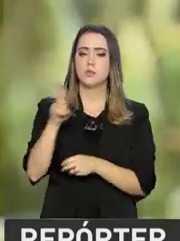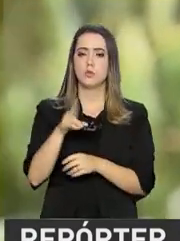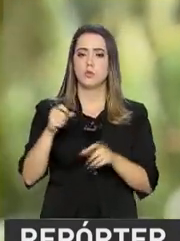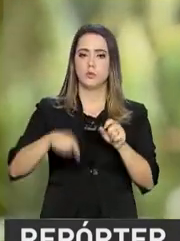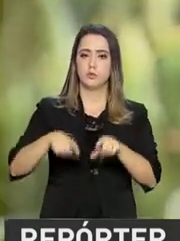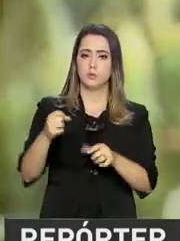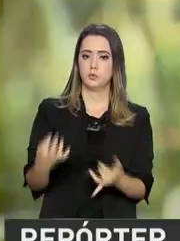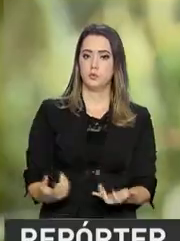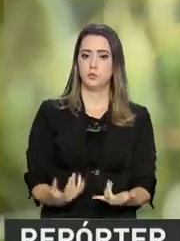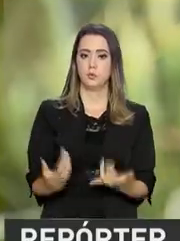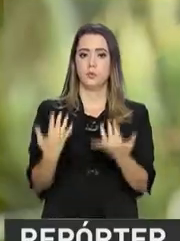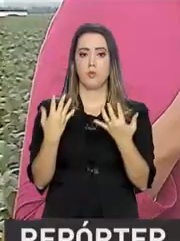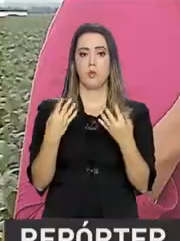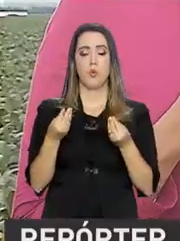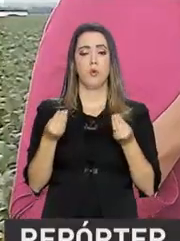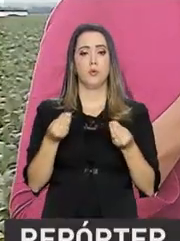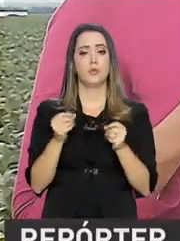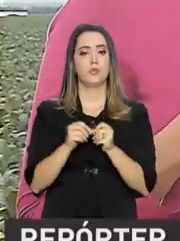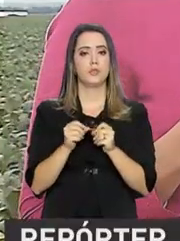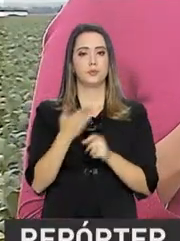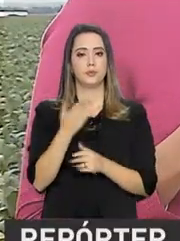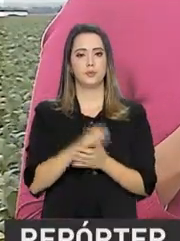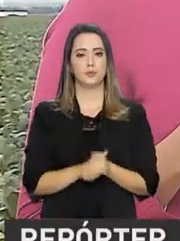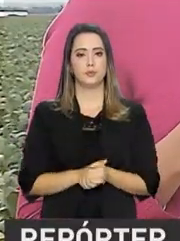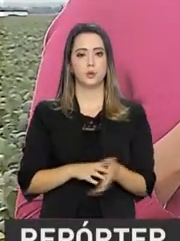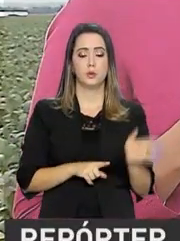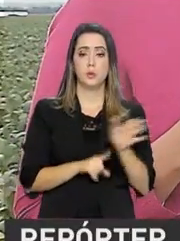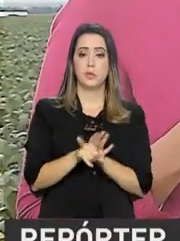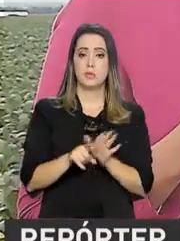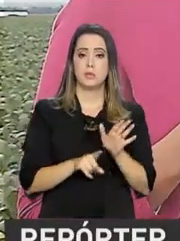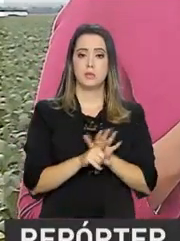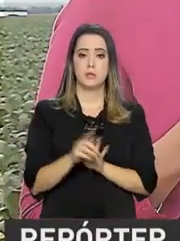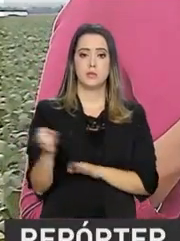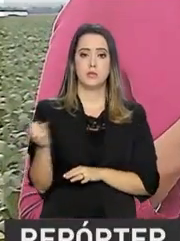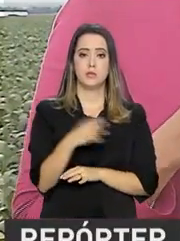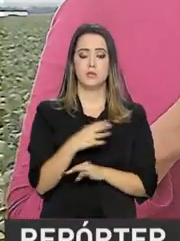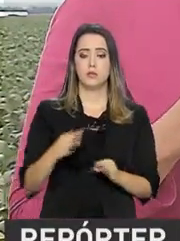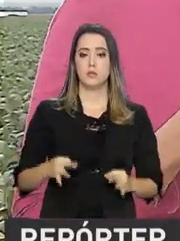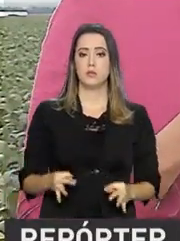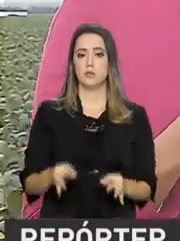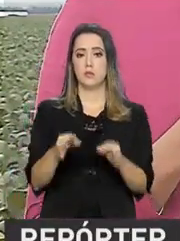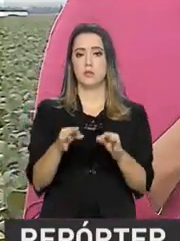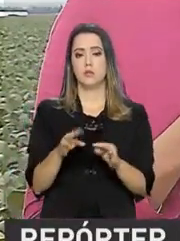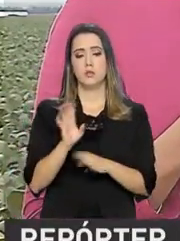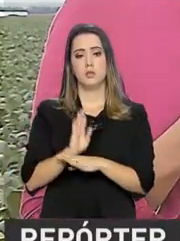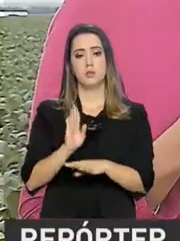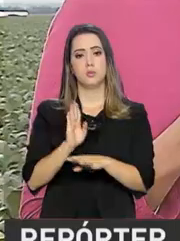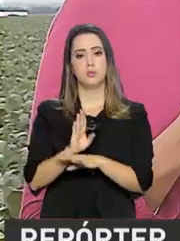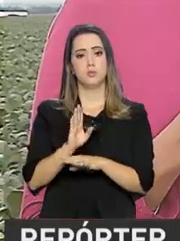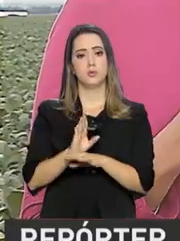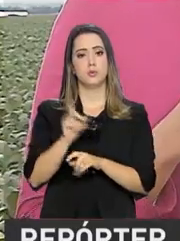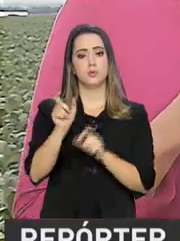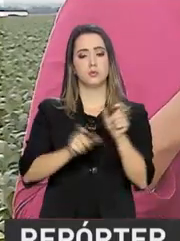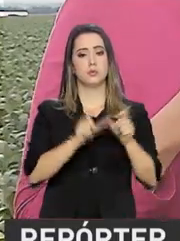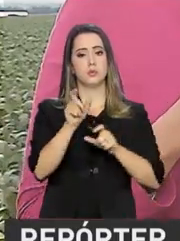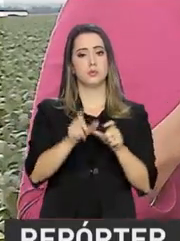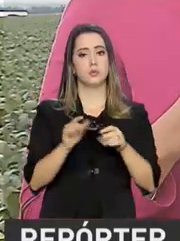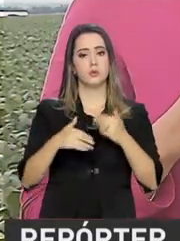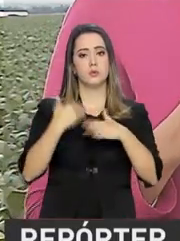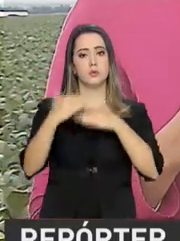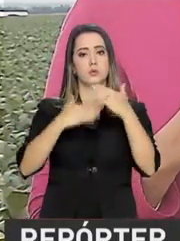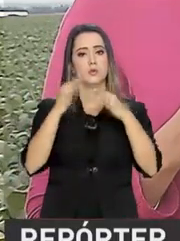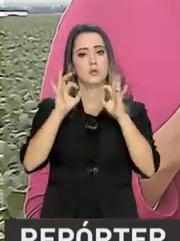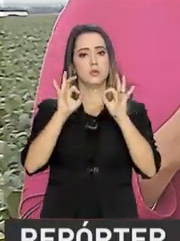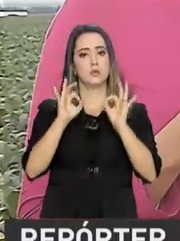implementar e como implementar isso pesquisas como as da embrapa e novas tecnologias têm ajudado a produtora crescer de forma